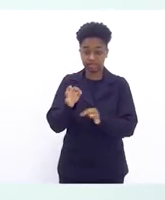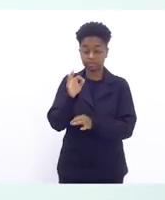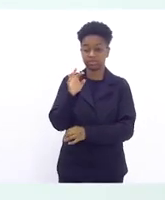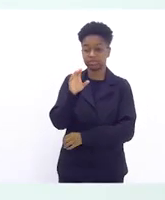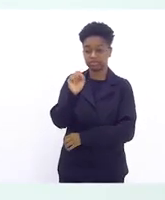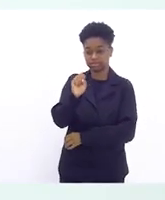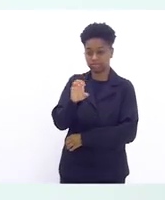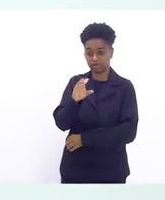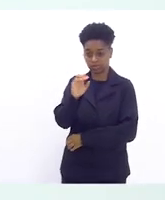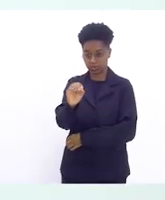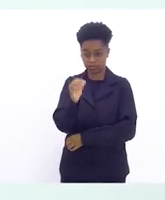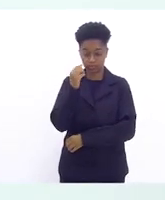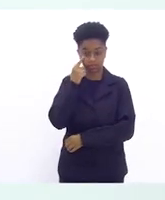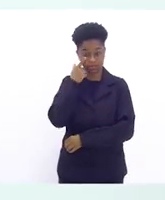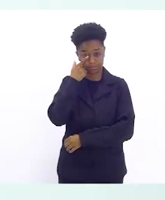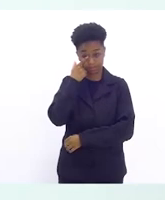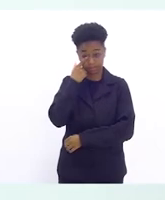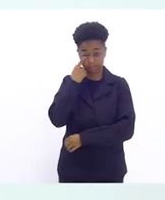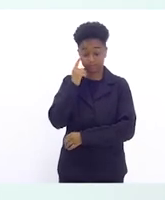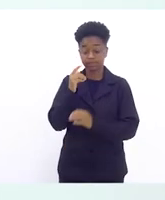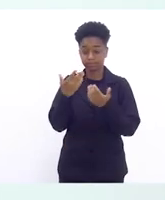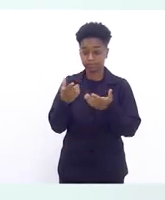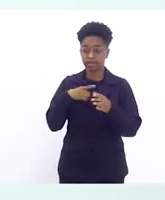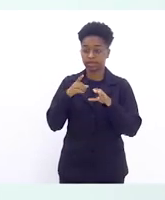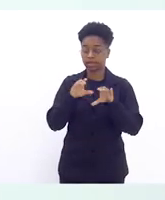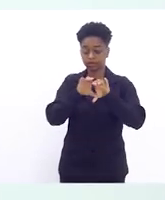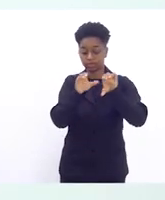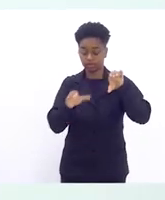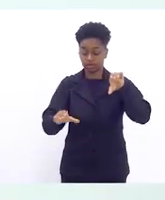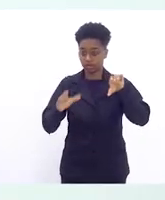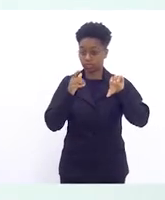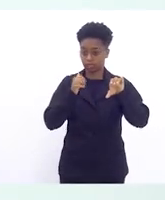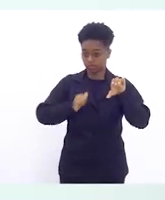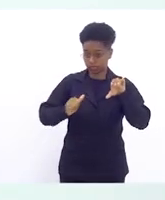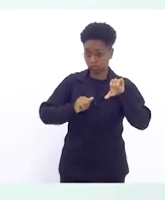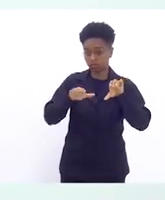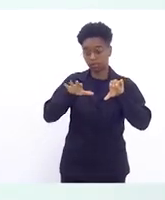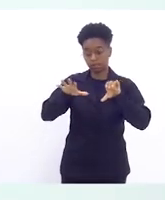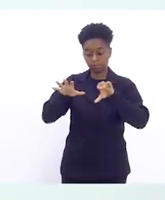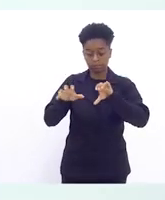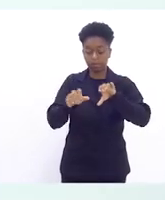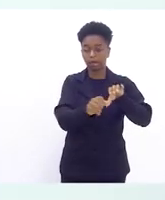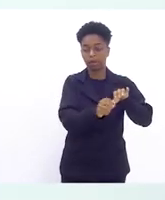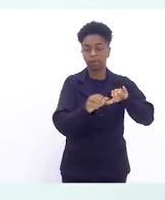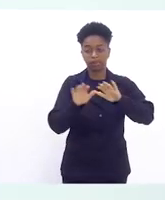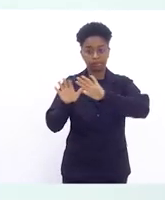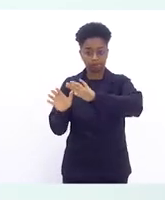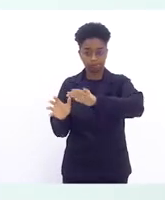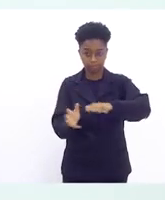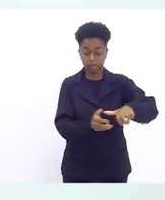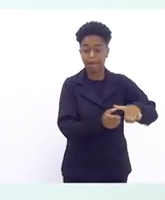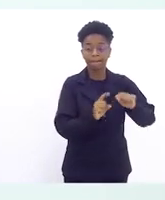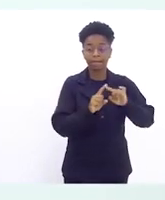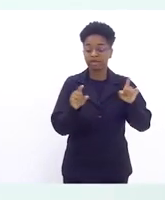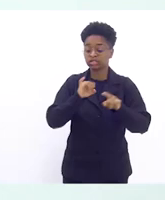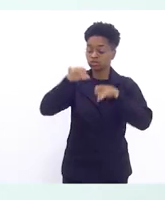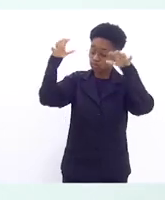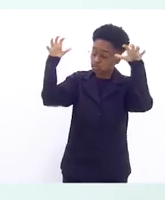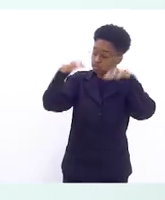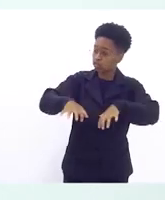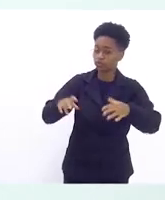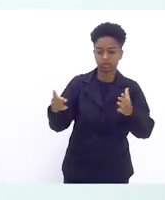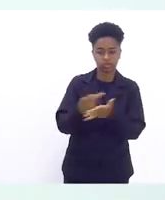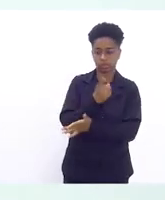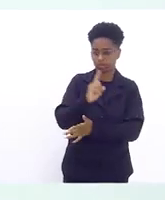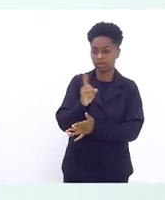temos 77 corpos que recebem esgoto e são coletados são direcionados mas em tempo de chuva isso não ocorre porque a demanda é grande e